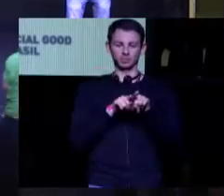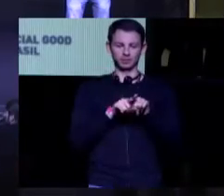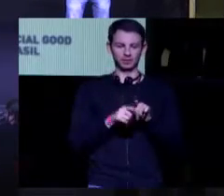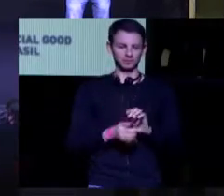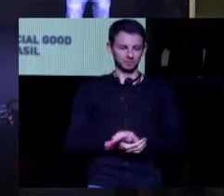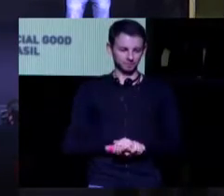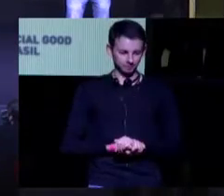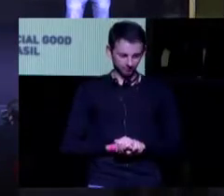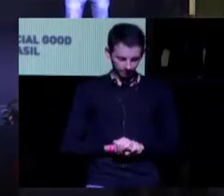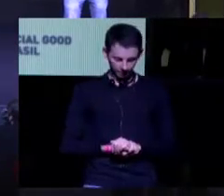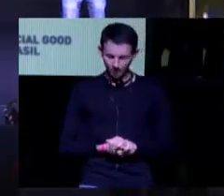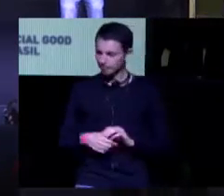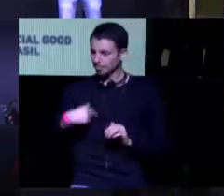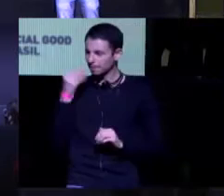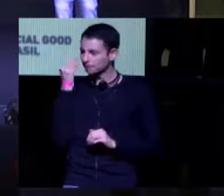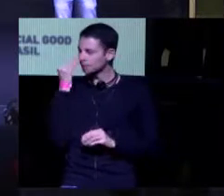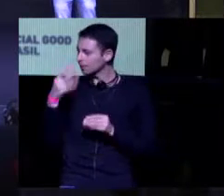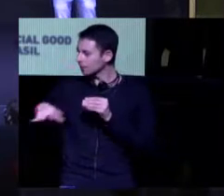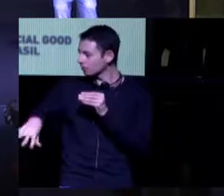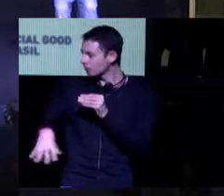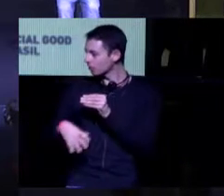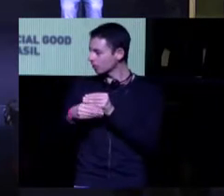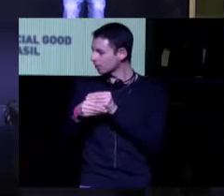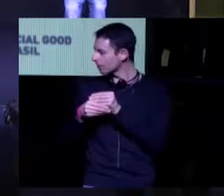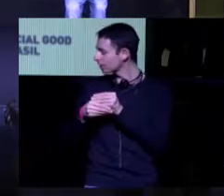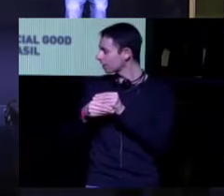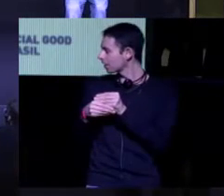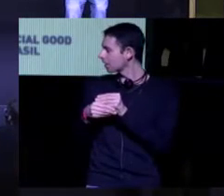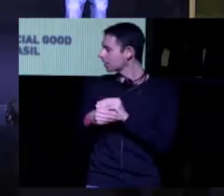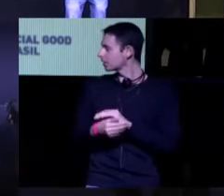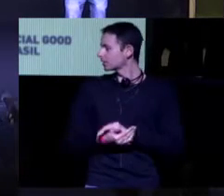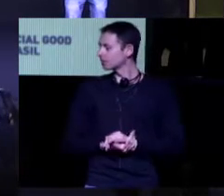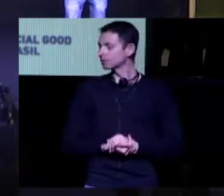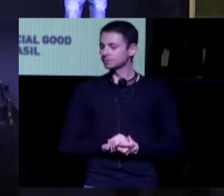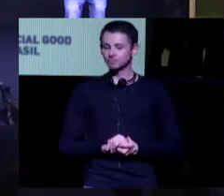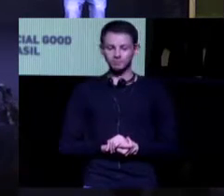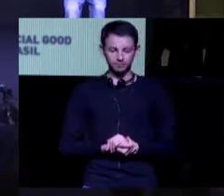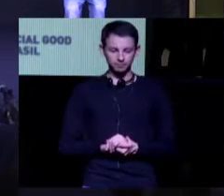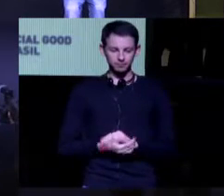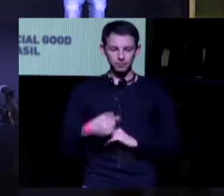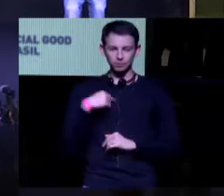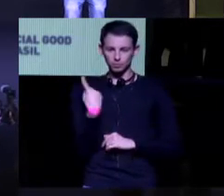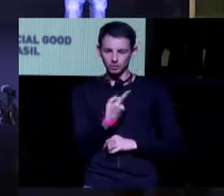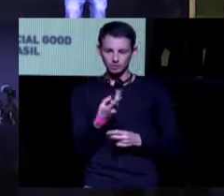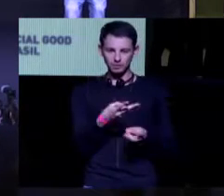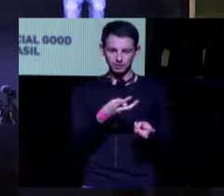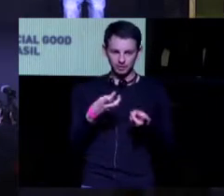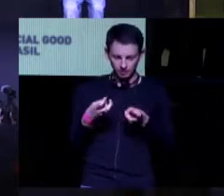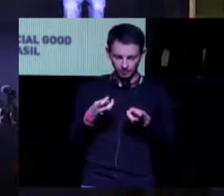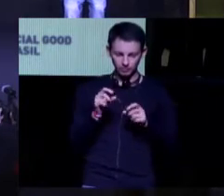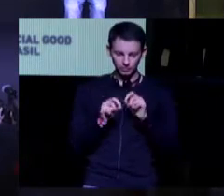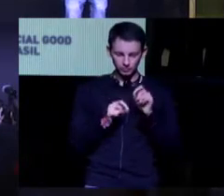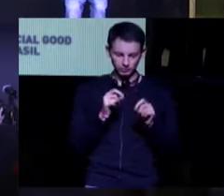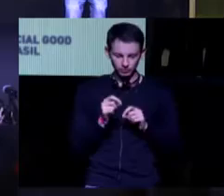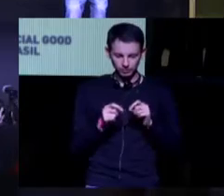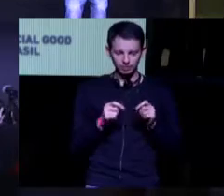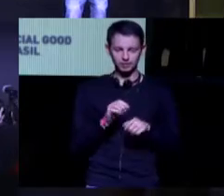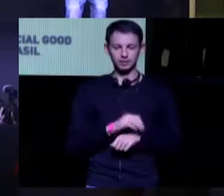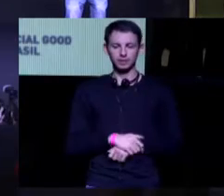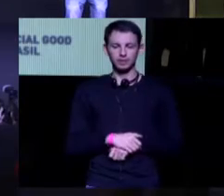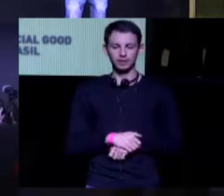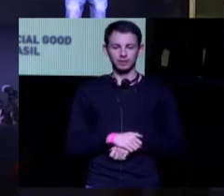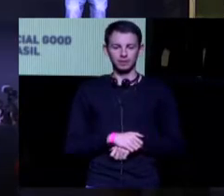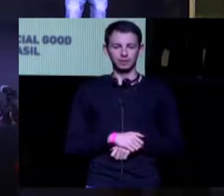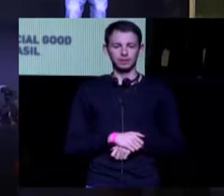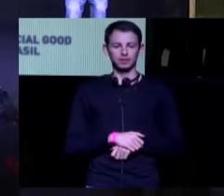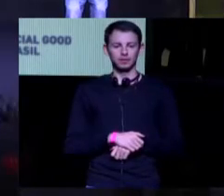Acho que eu vou complementar um pouco do que o Gabi falou. O que a gente percebeu, eu sou do Atados, que começou como um site que conecta